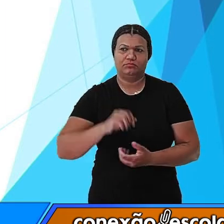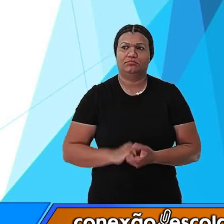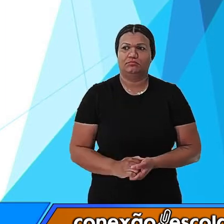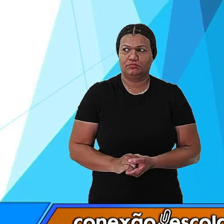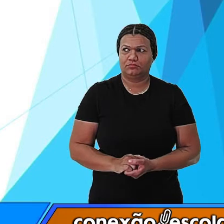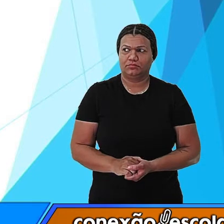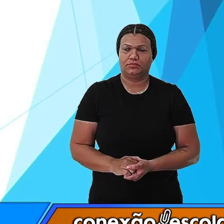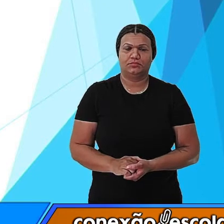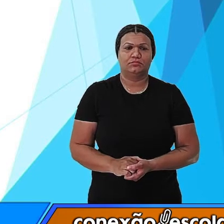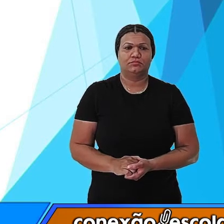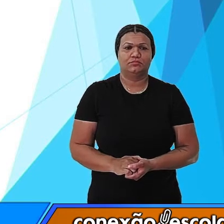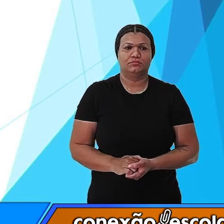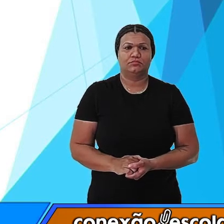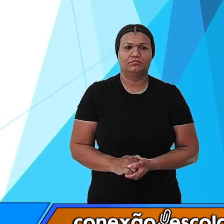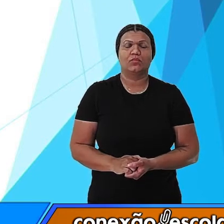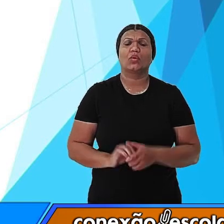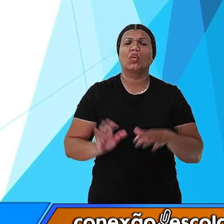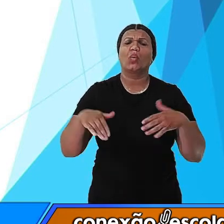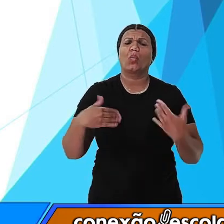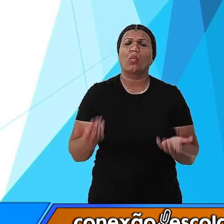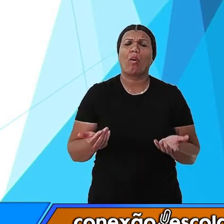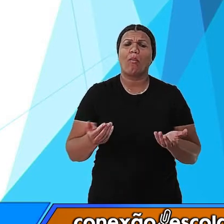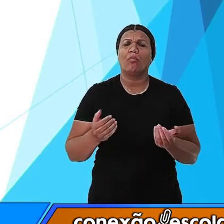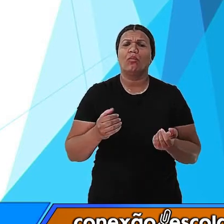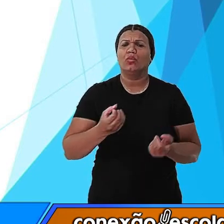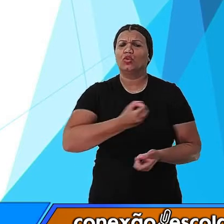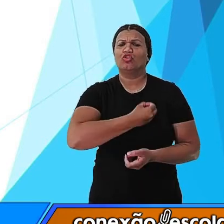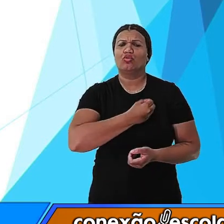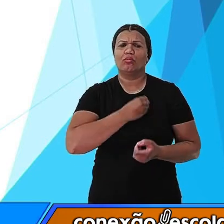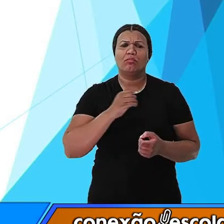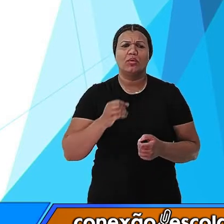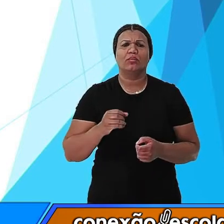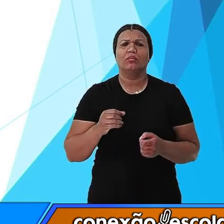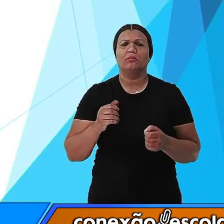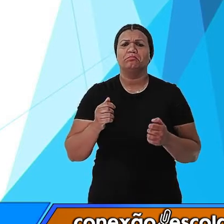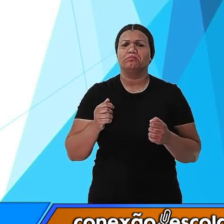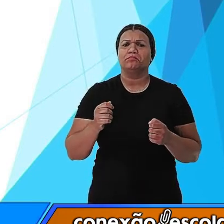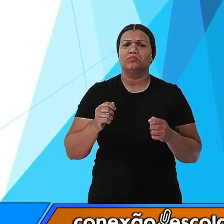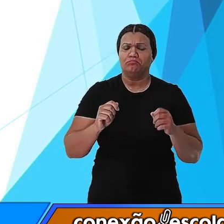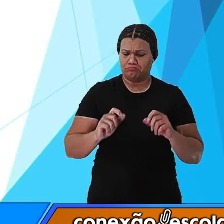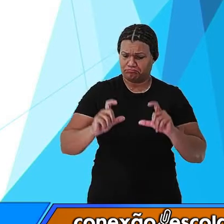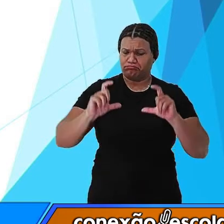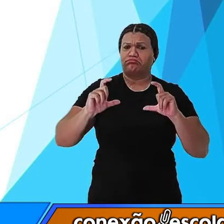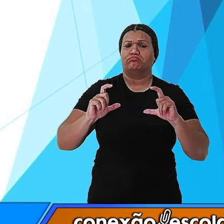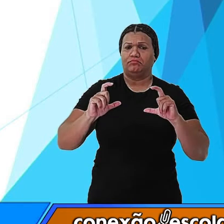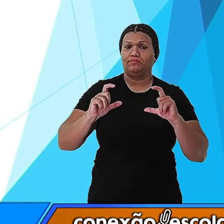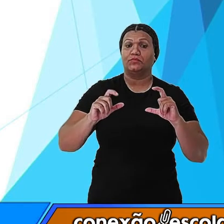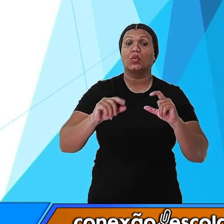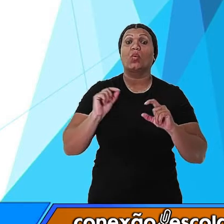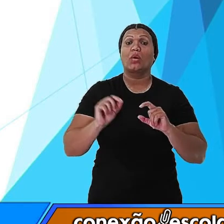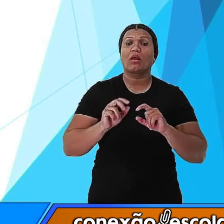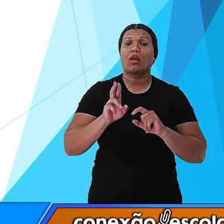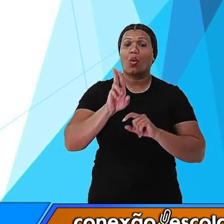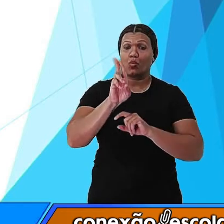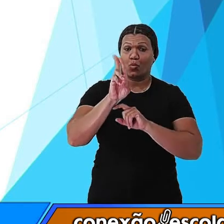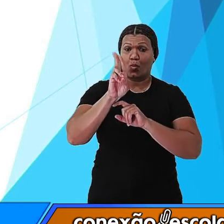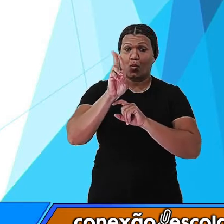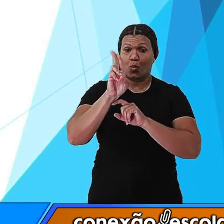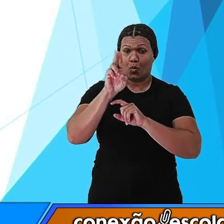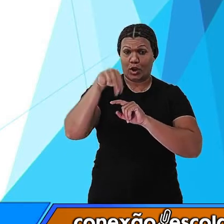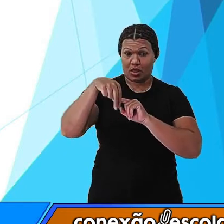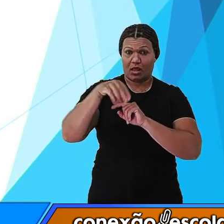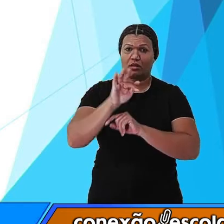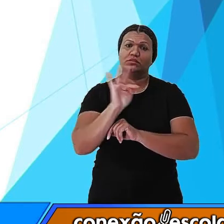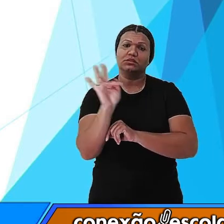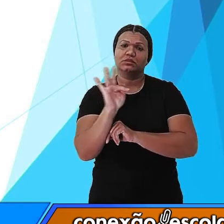8. Qual o maior número formado cuja unidade simples será